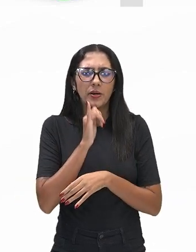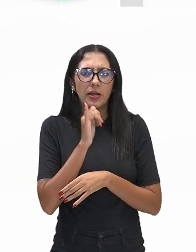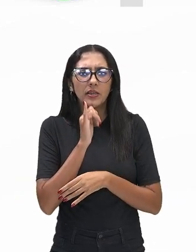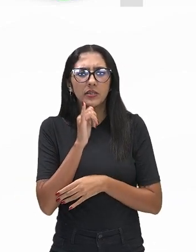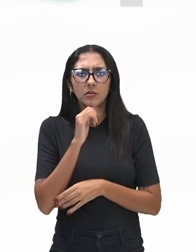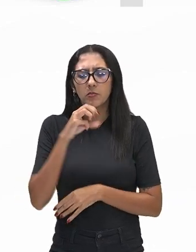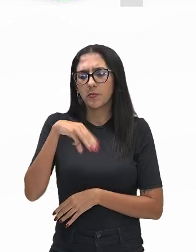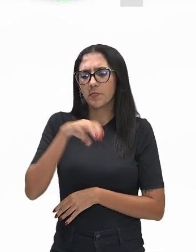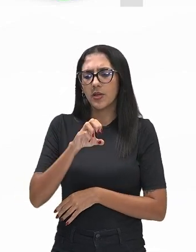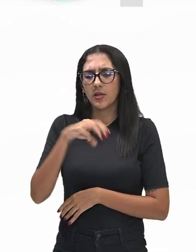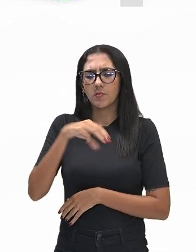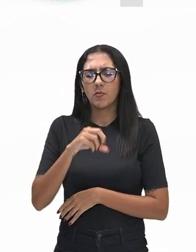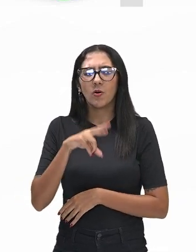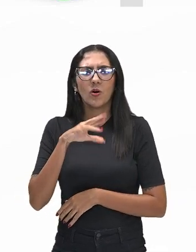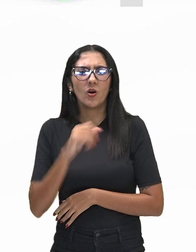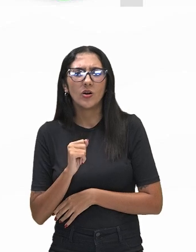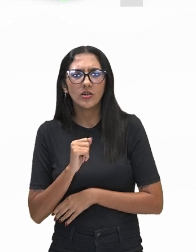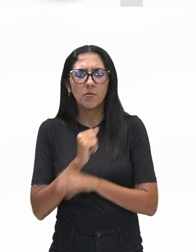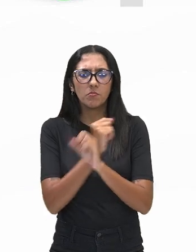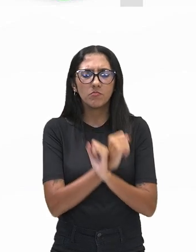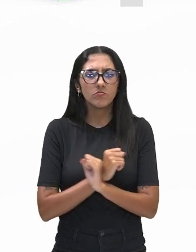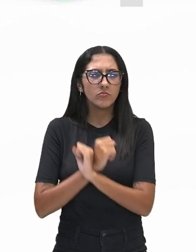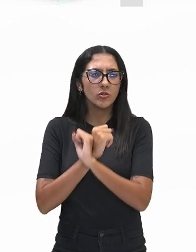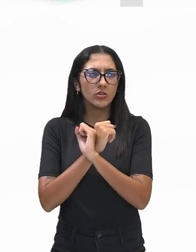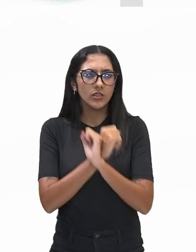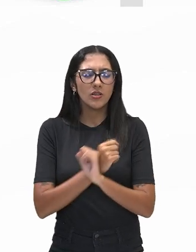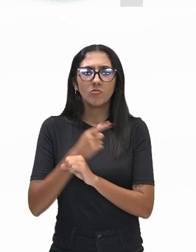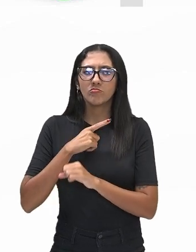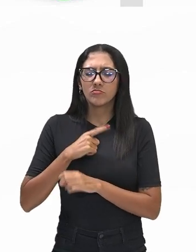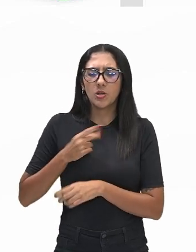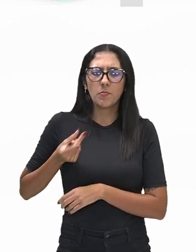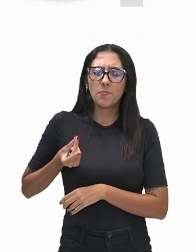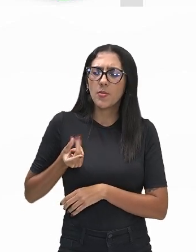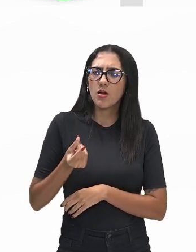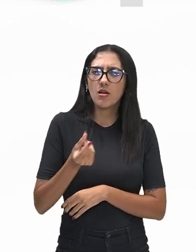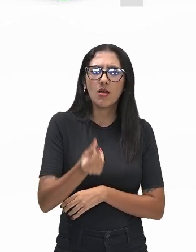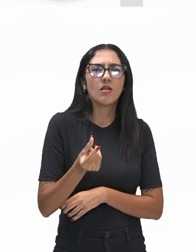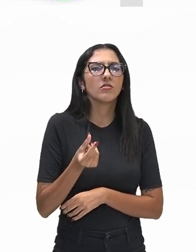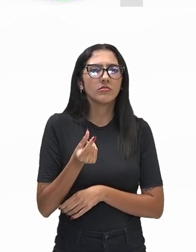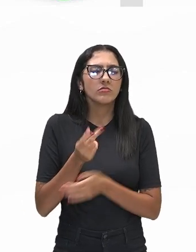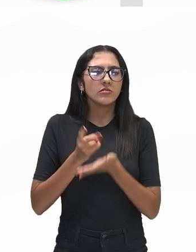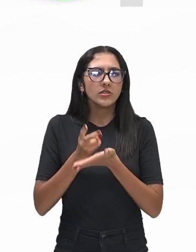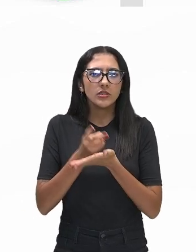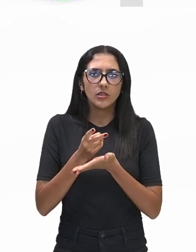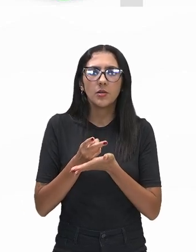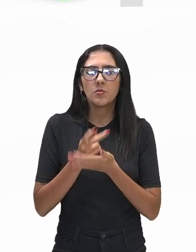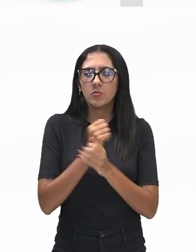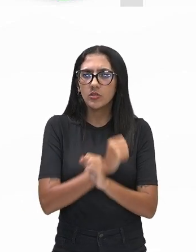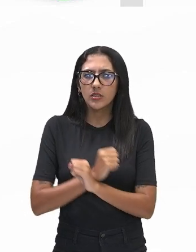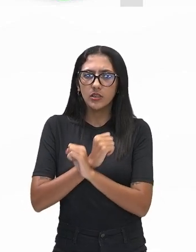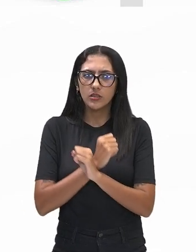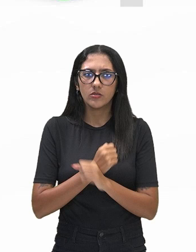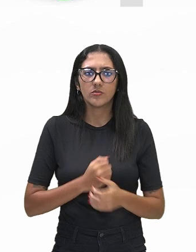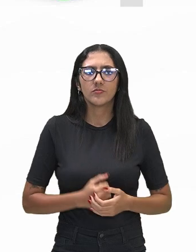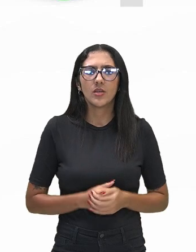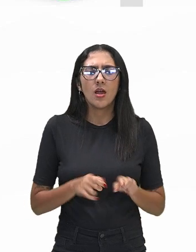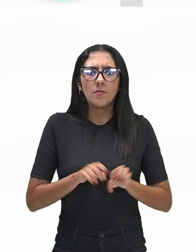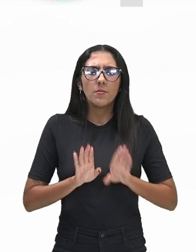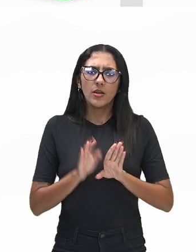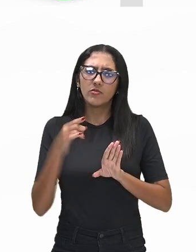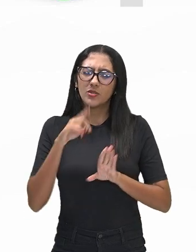imunológica, proporcionando proteção duradoura contra doenças infecciosas. Mas vocês poderiam me